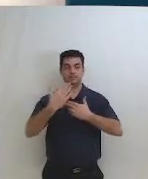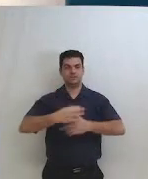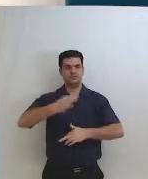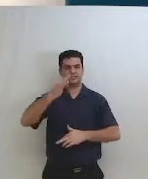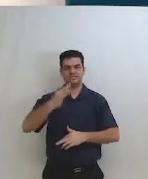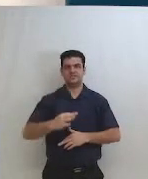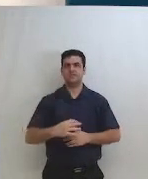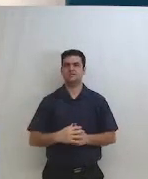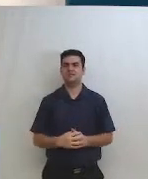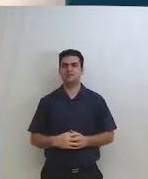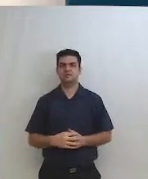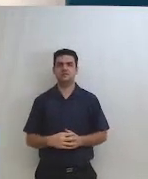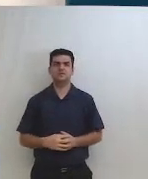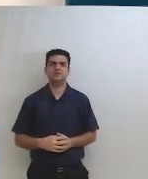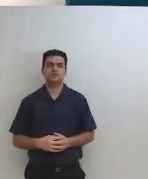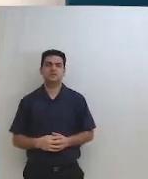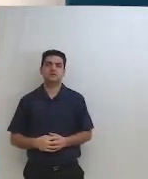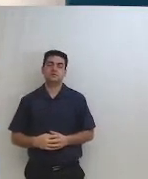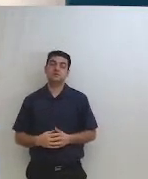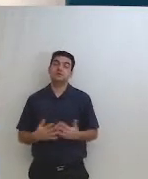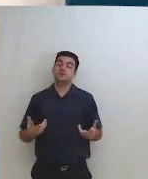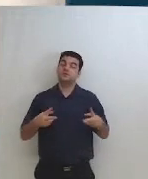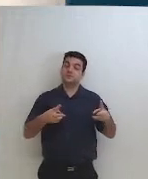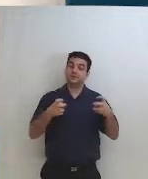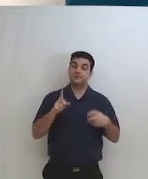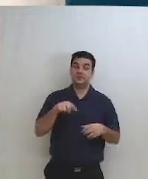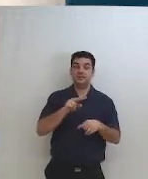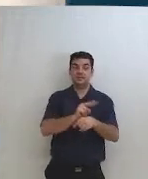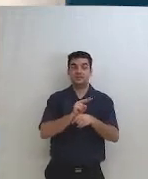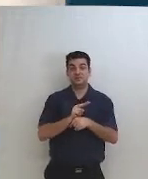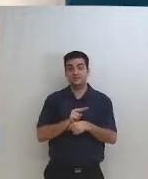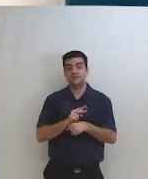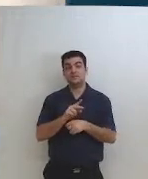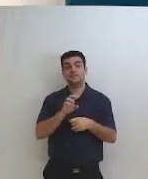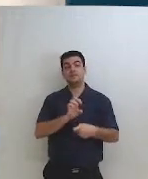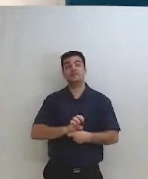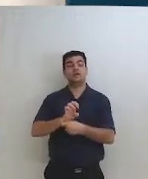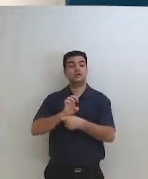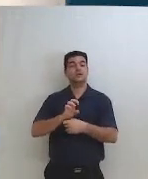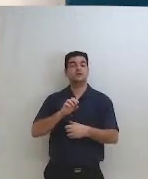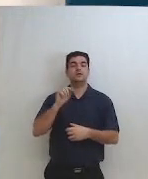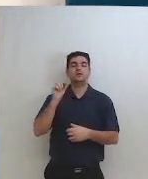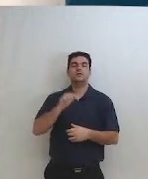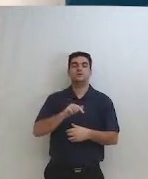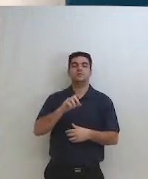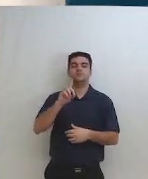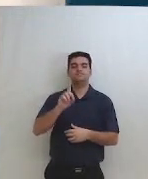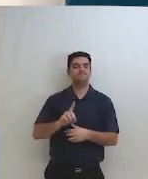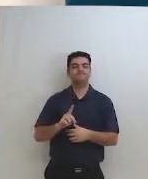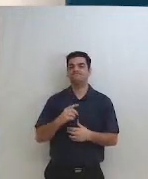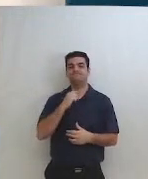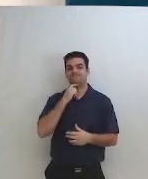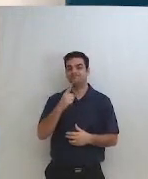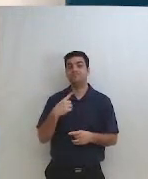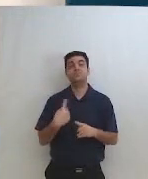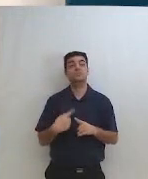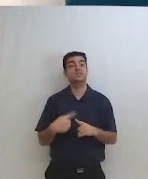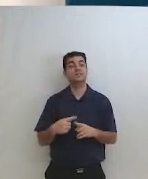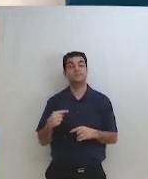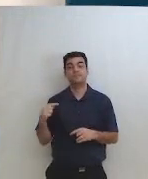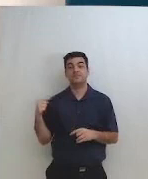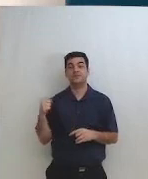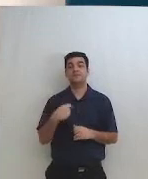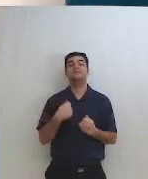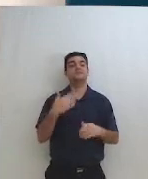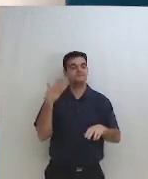Percebam, a defesa no Estado Democrático de Direito, excelência, deve ter acesso à integralidade